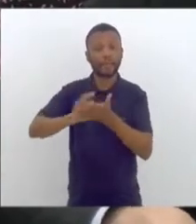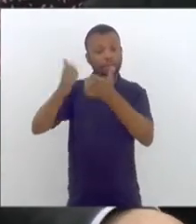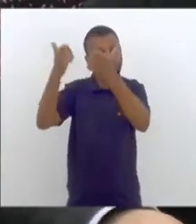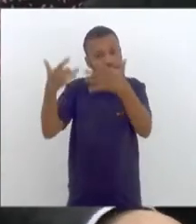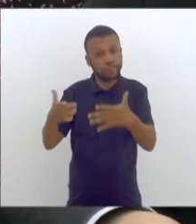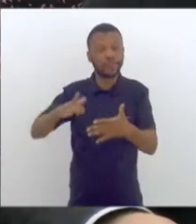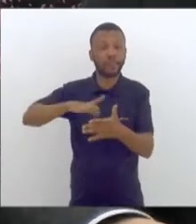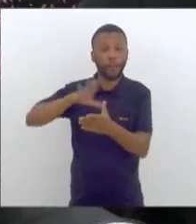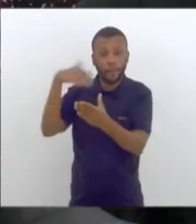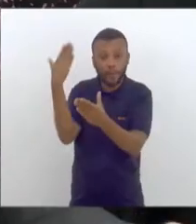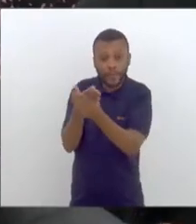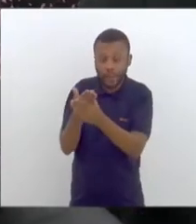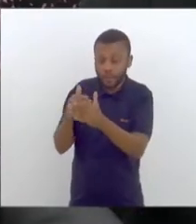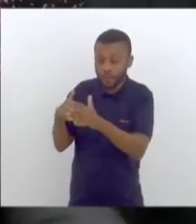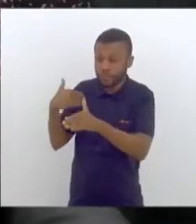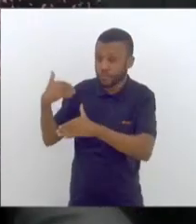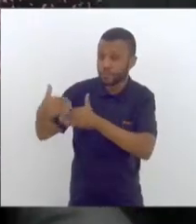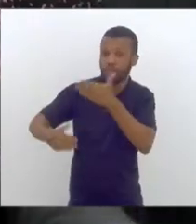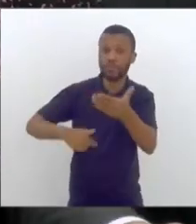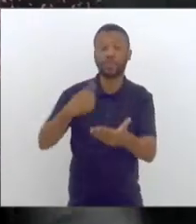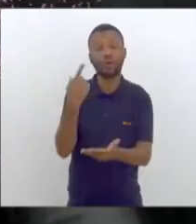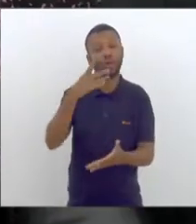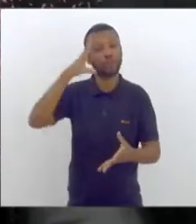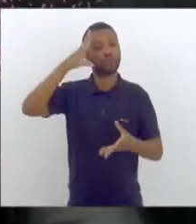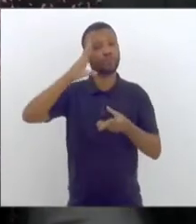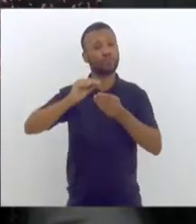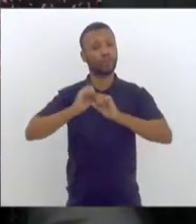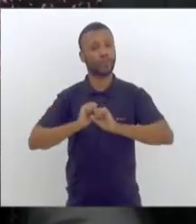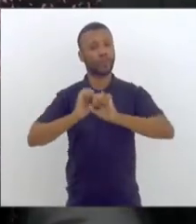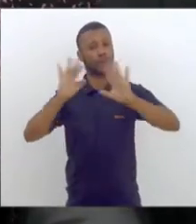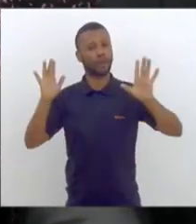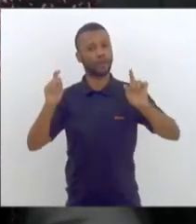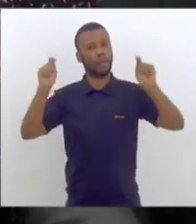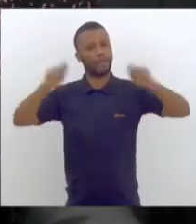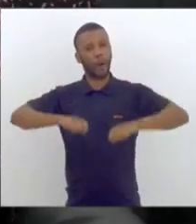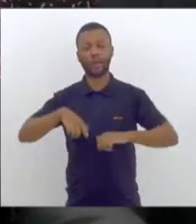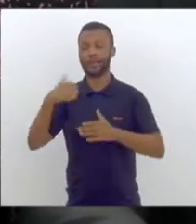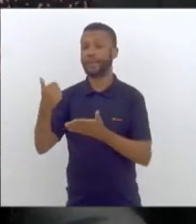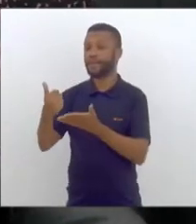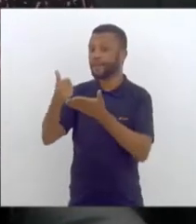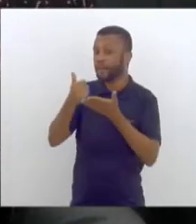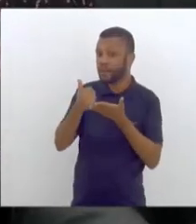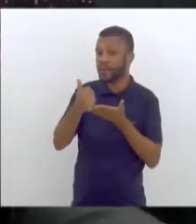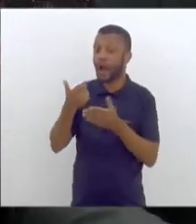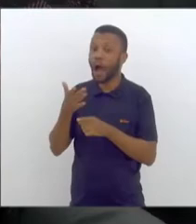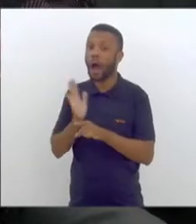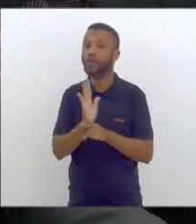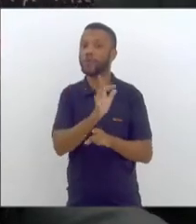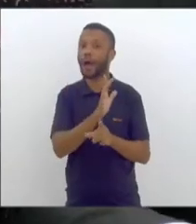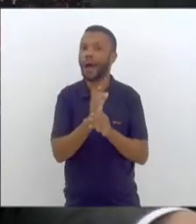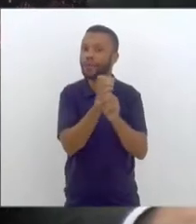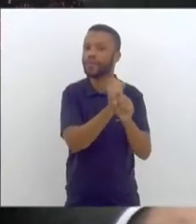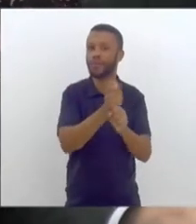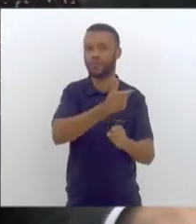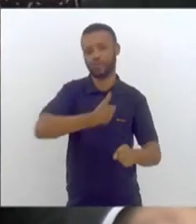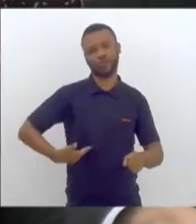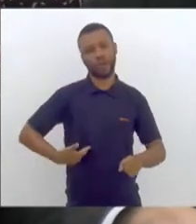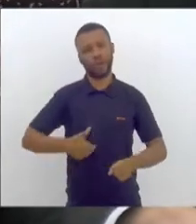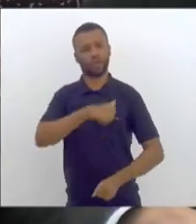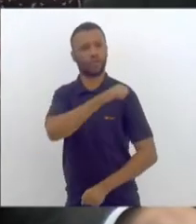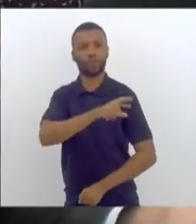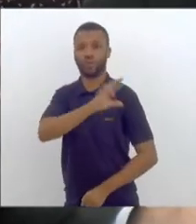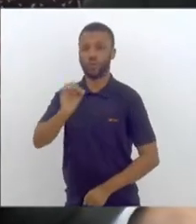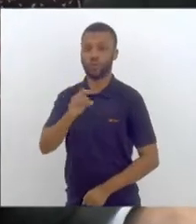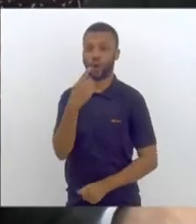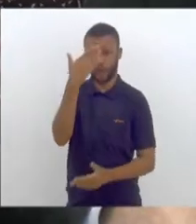a gente tem um entendimento que isso possa ser favorável estado a gente acredita que em função do período